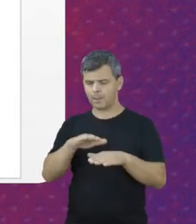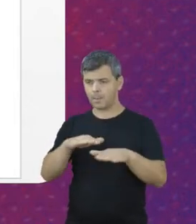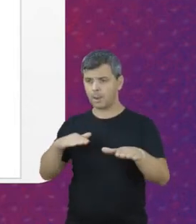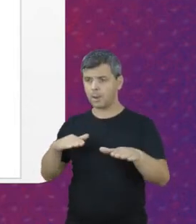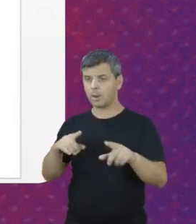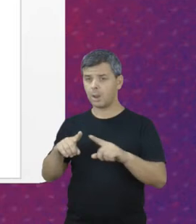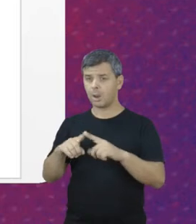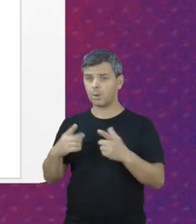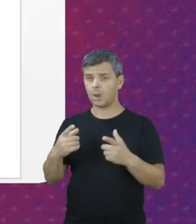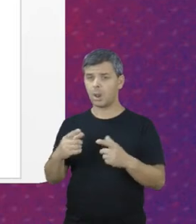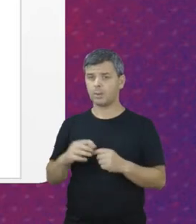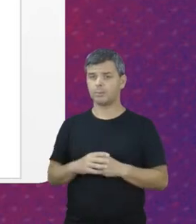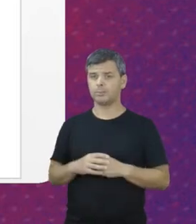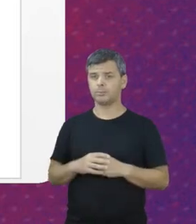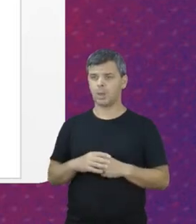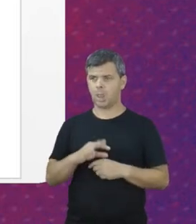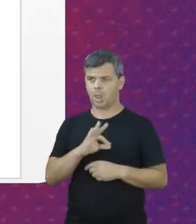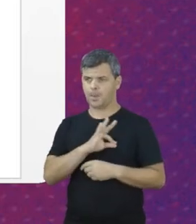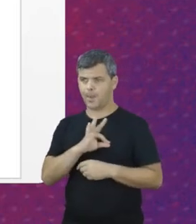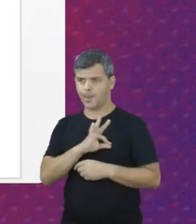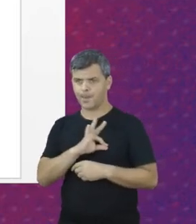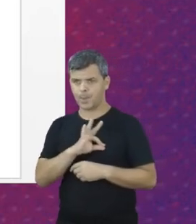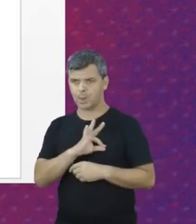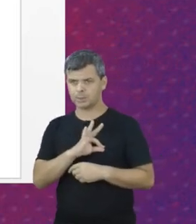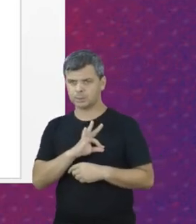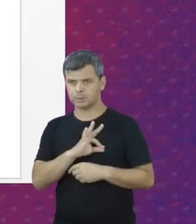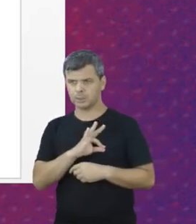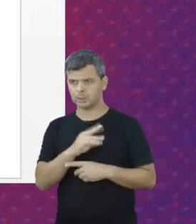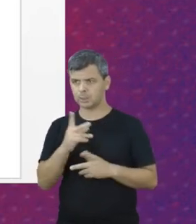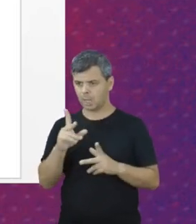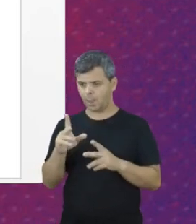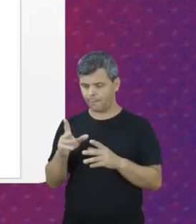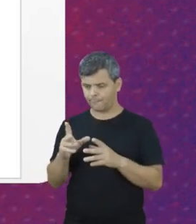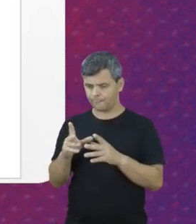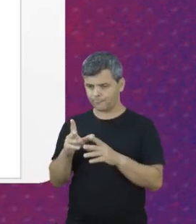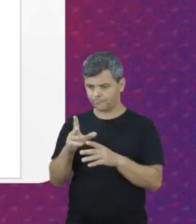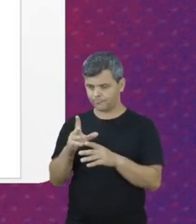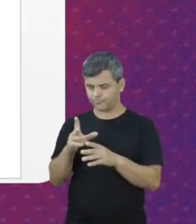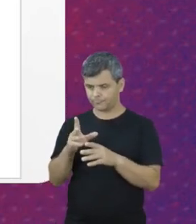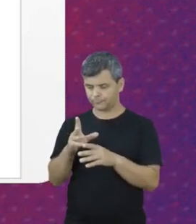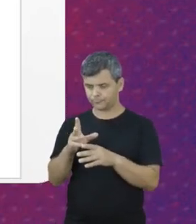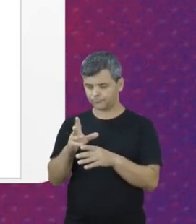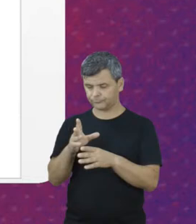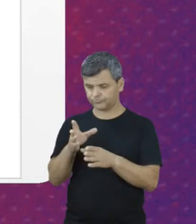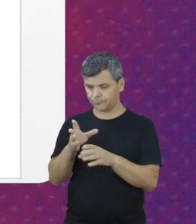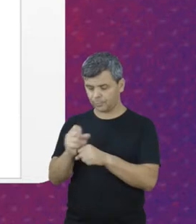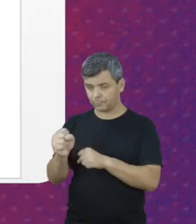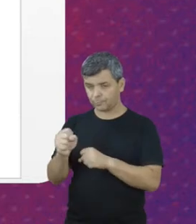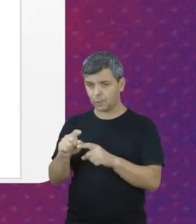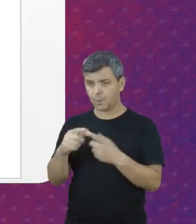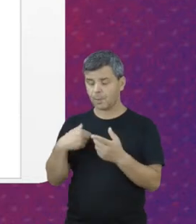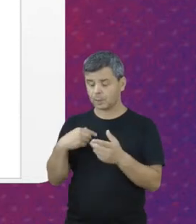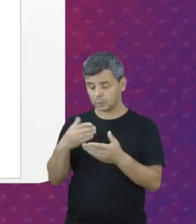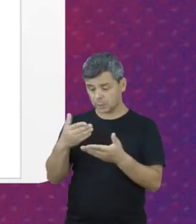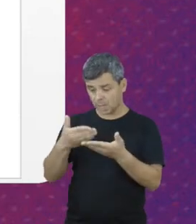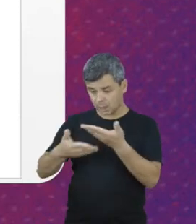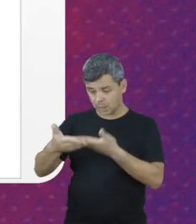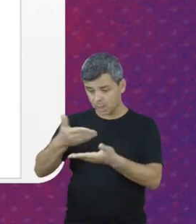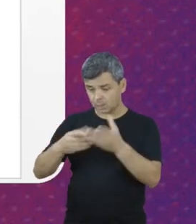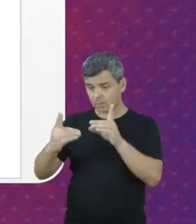Penha, que é uma patrulha formada justamente com essa especificidade de atender as